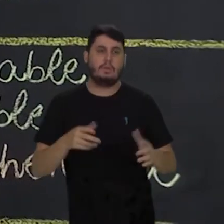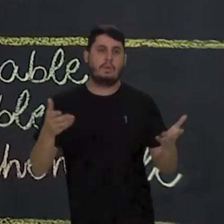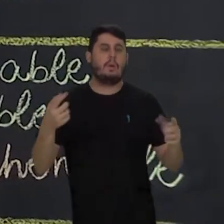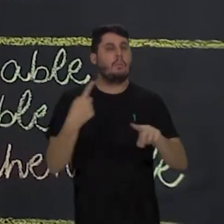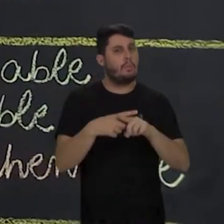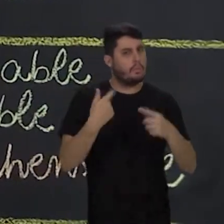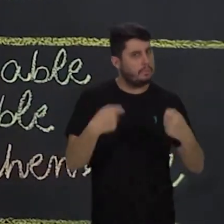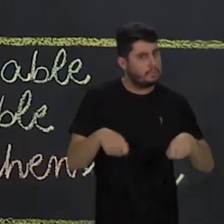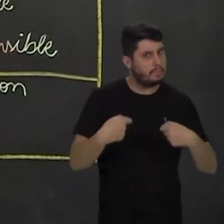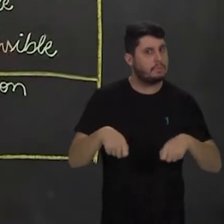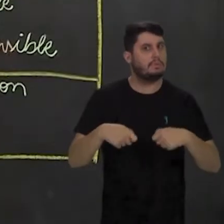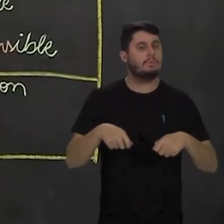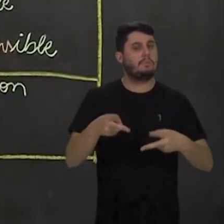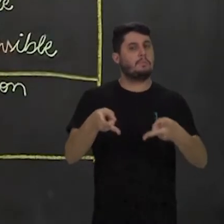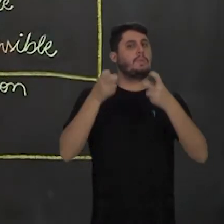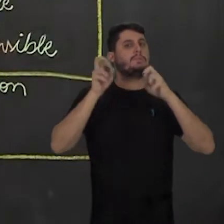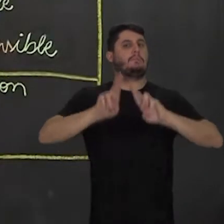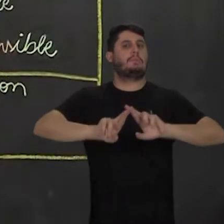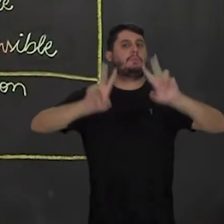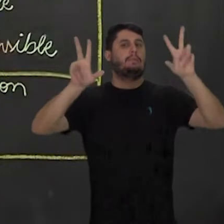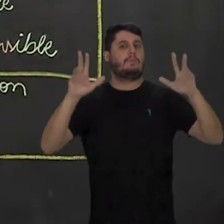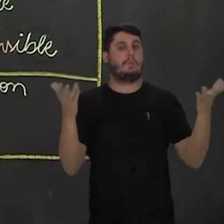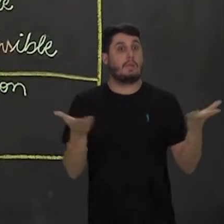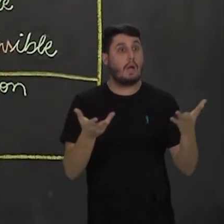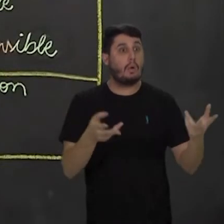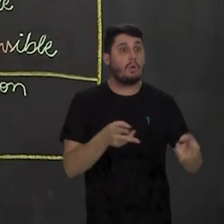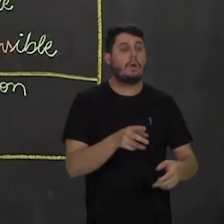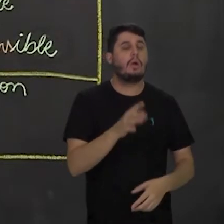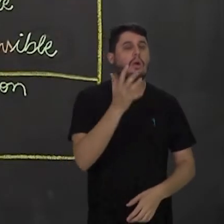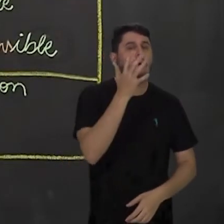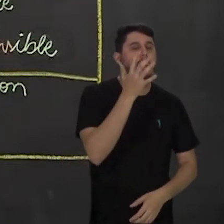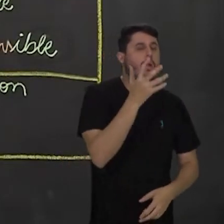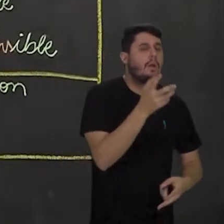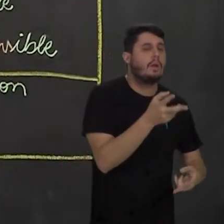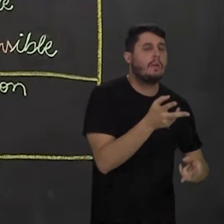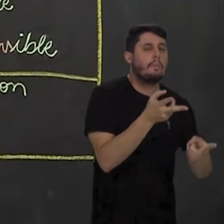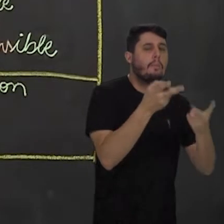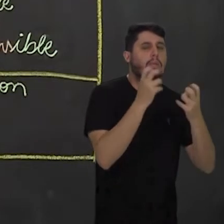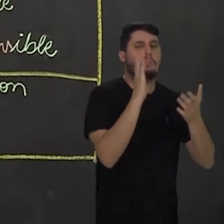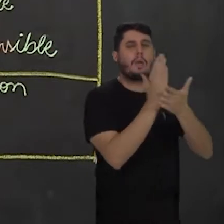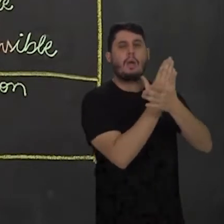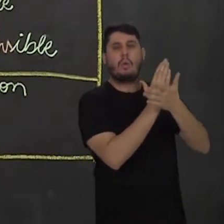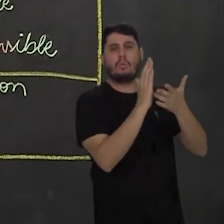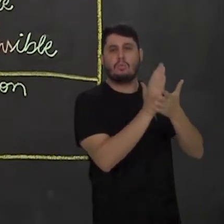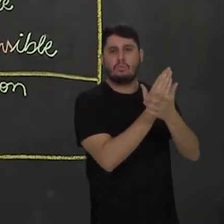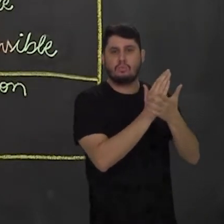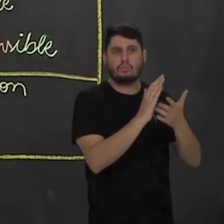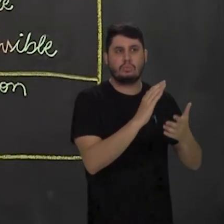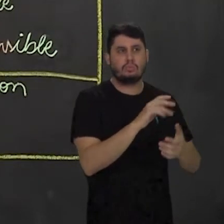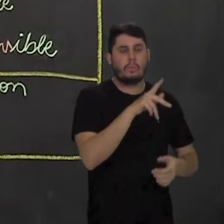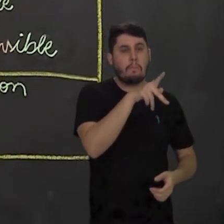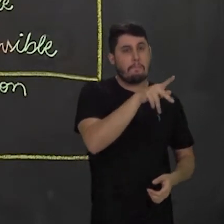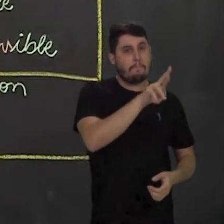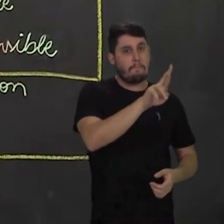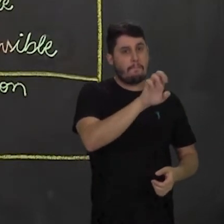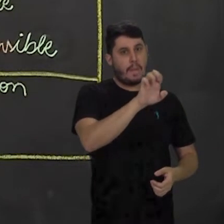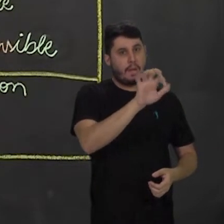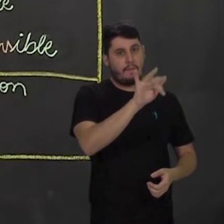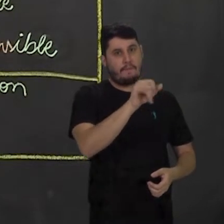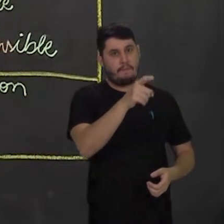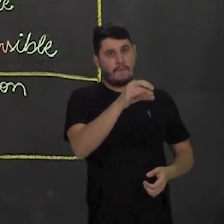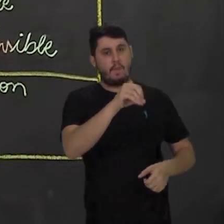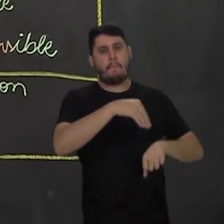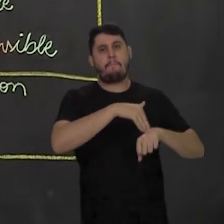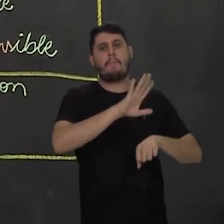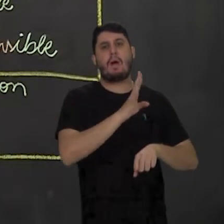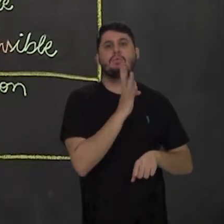uma outra diferença. E aí, agora, vamos observar alguns dos prefixos mais comuns. É